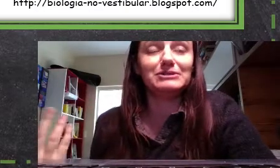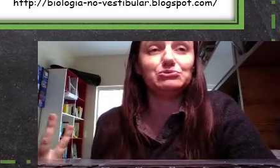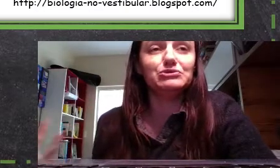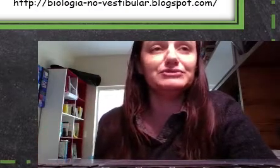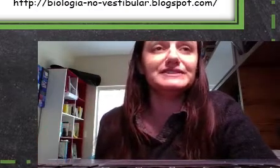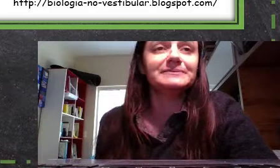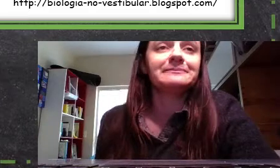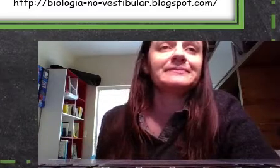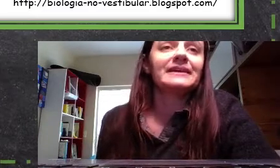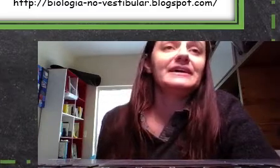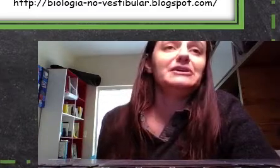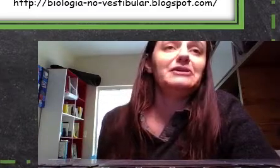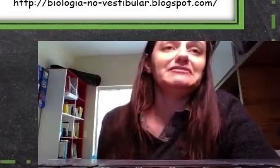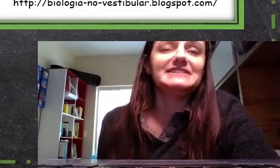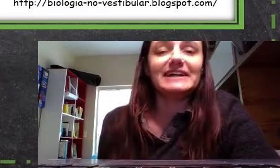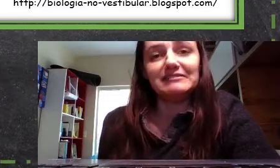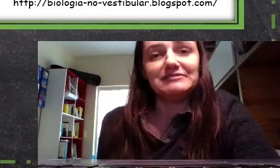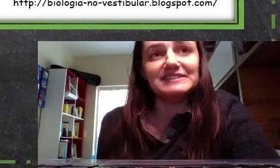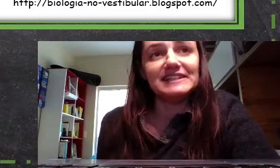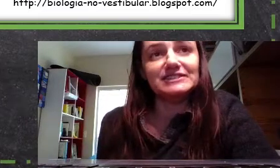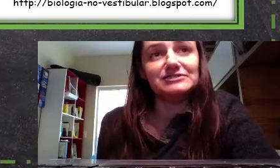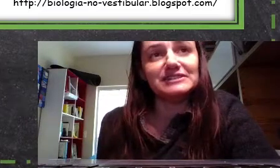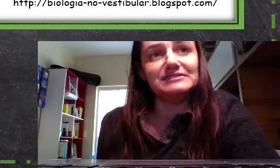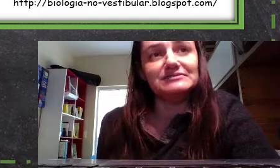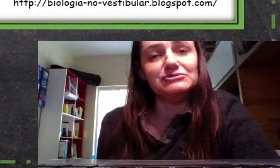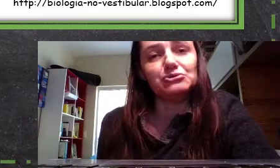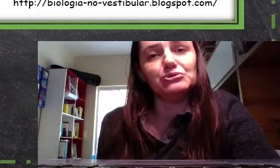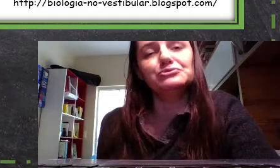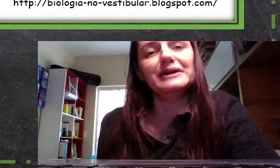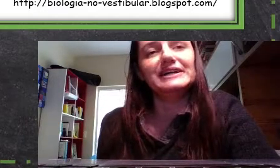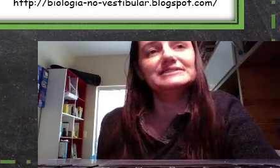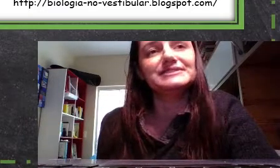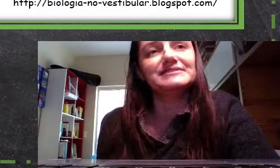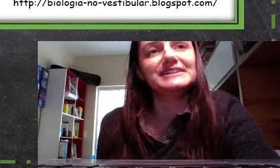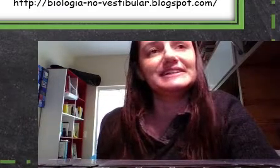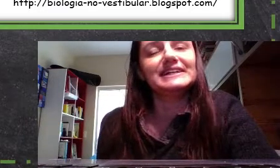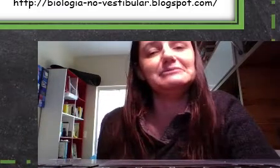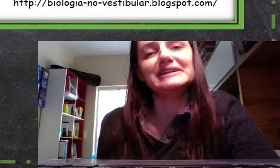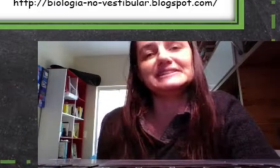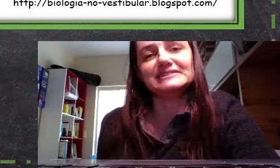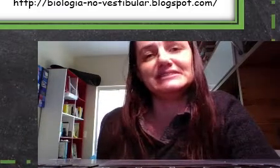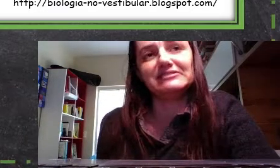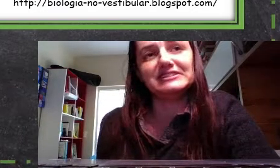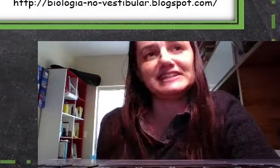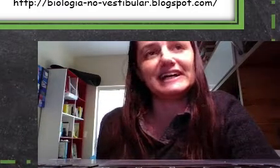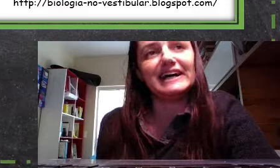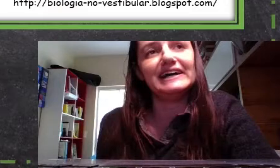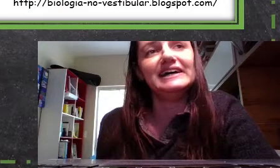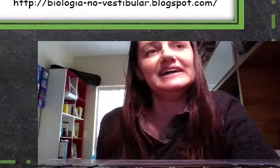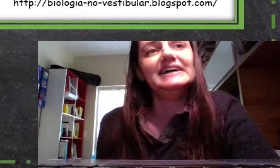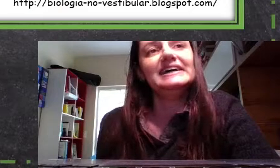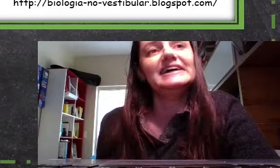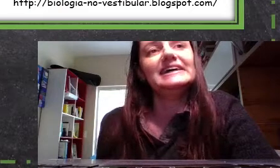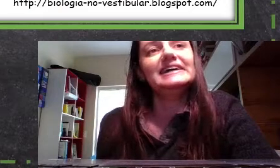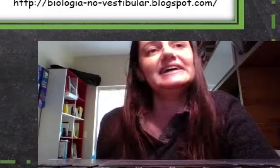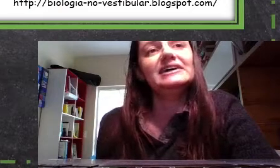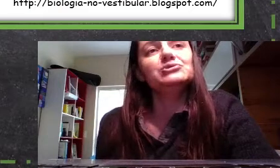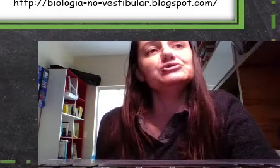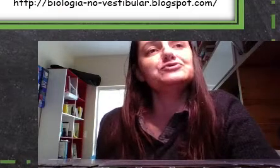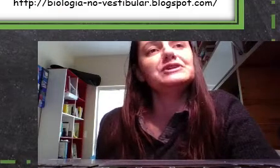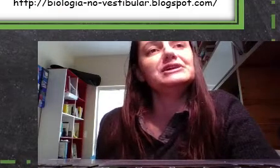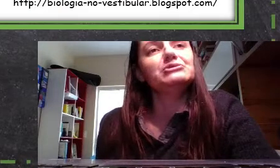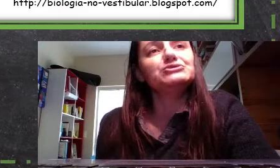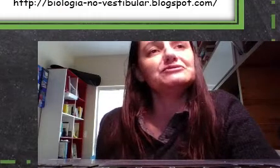óvulos ainda imaturos, e o FSH vai fazer isso. Então, todo mês você vai ter a liberação do FSH, e